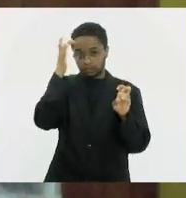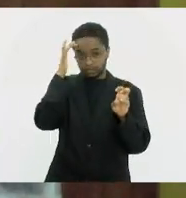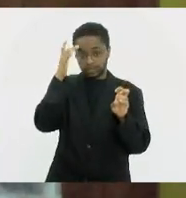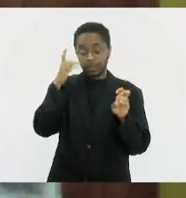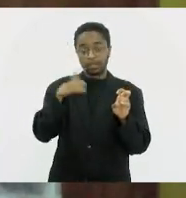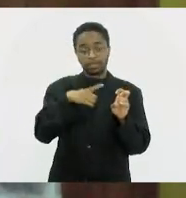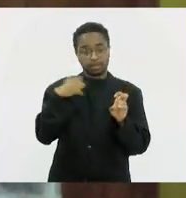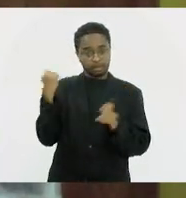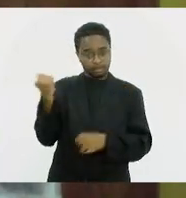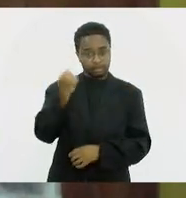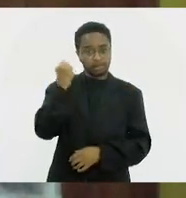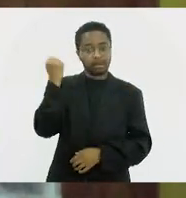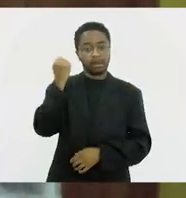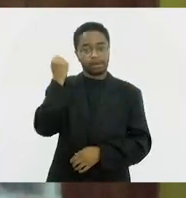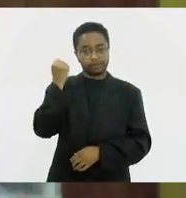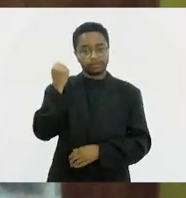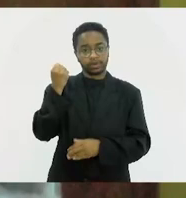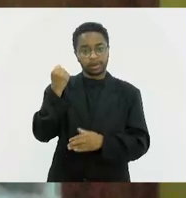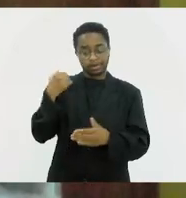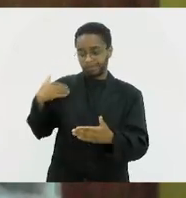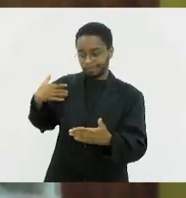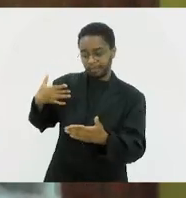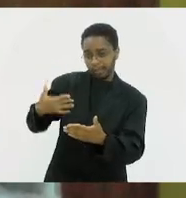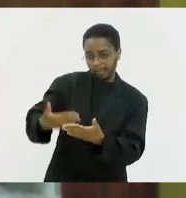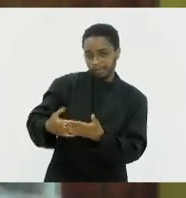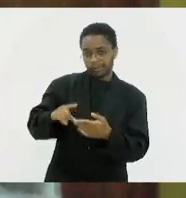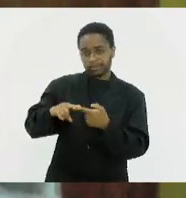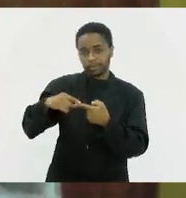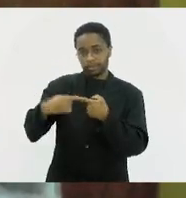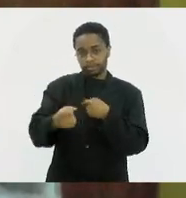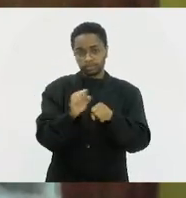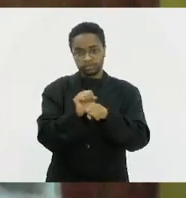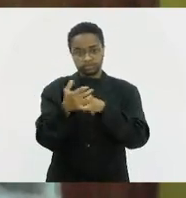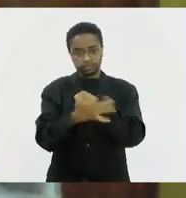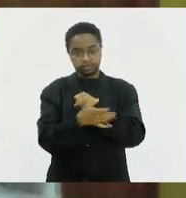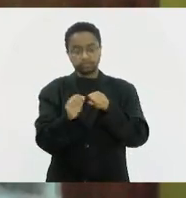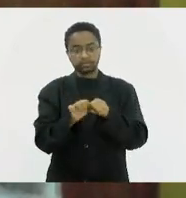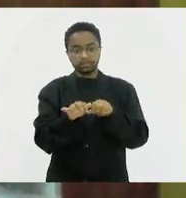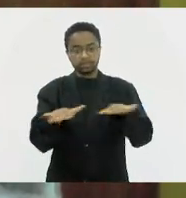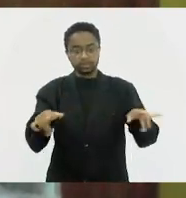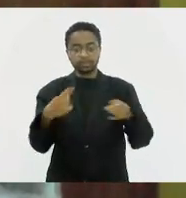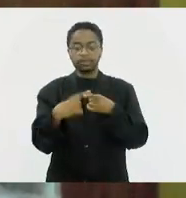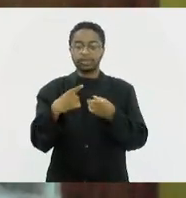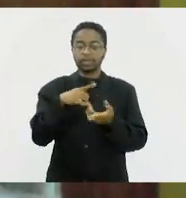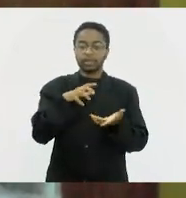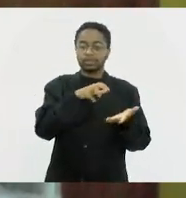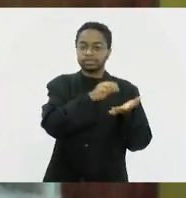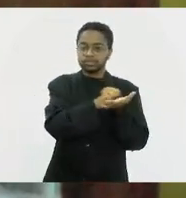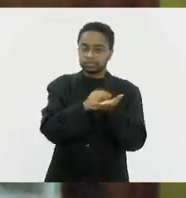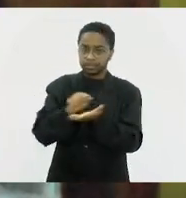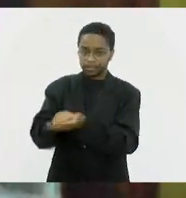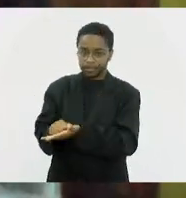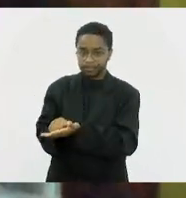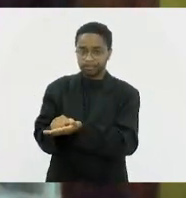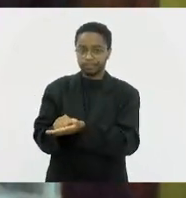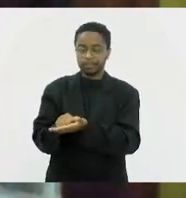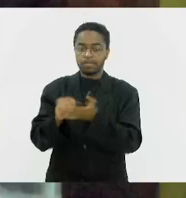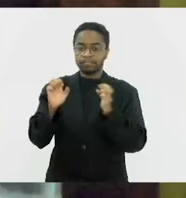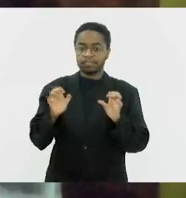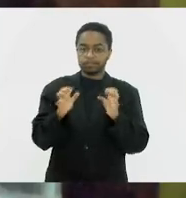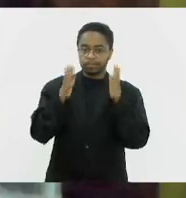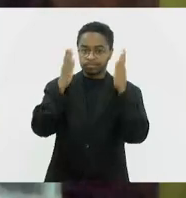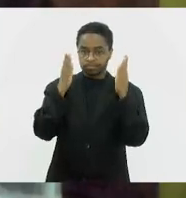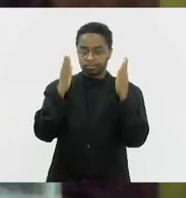muito, principalmente após a pandemia. Nós temos registros desses eventos